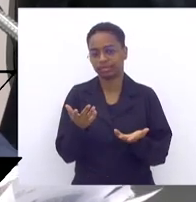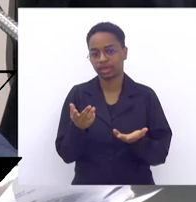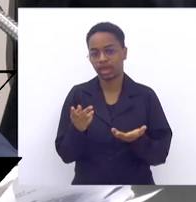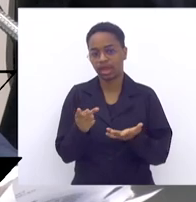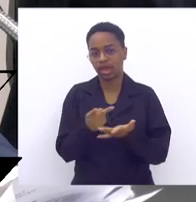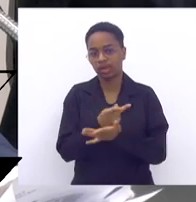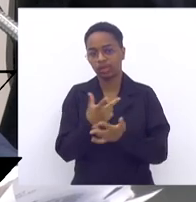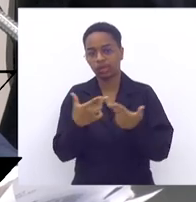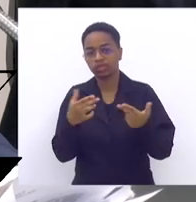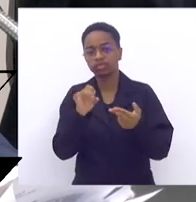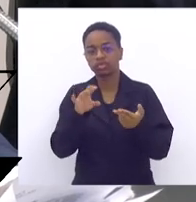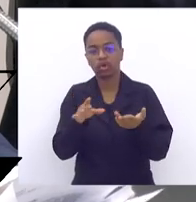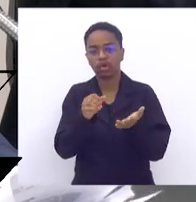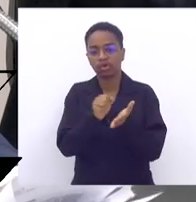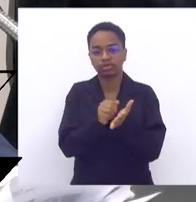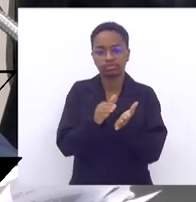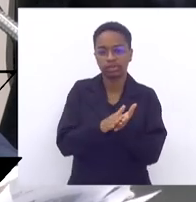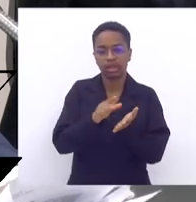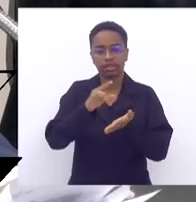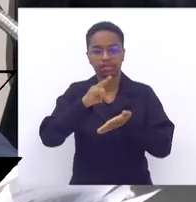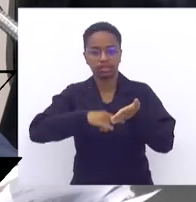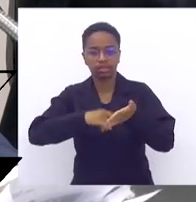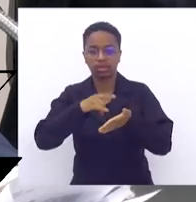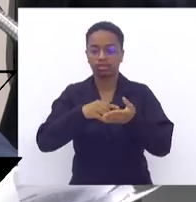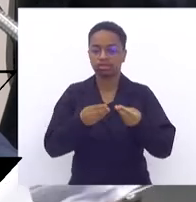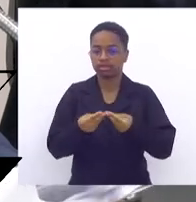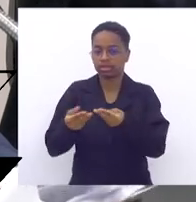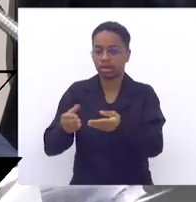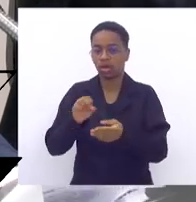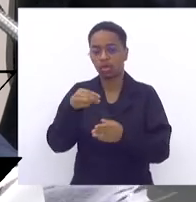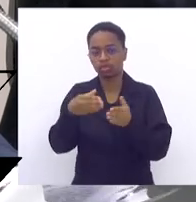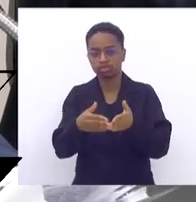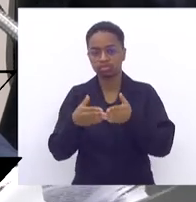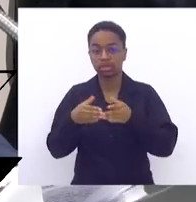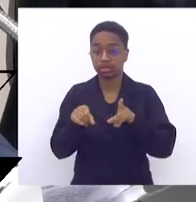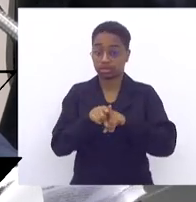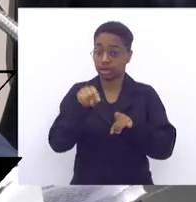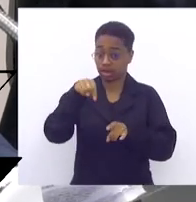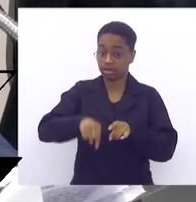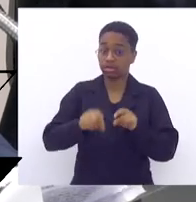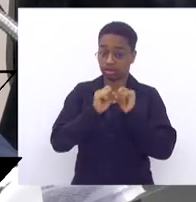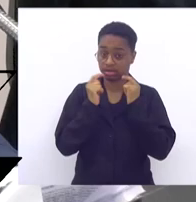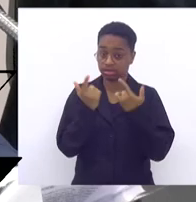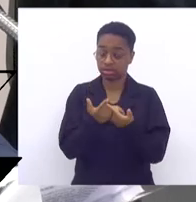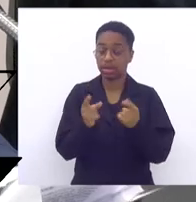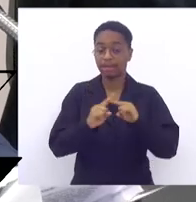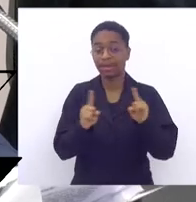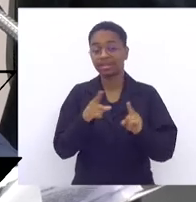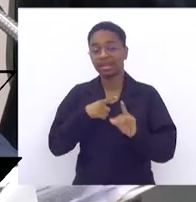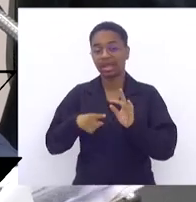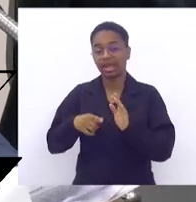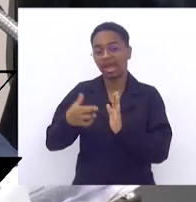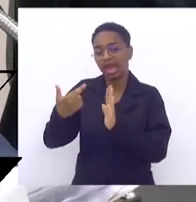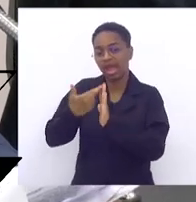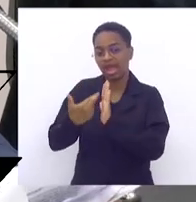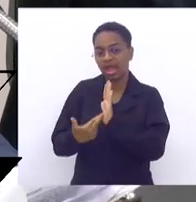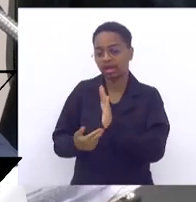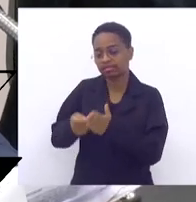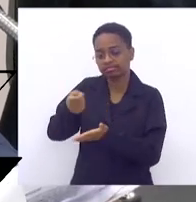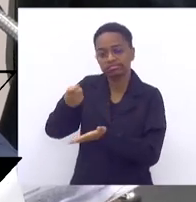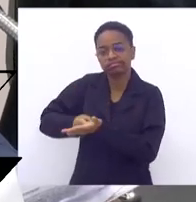à advertência, à repreensão, multa e suspensão, inclusive no nosso regimento da própria Assembleia. e outro regramento mais duro, portanto, com um